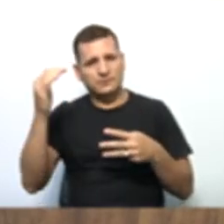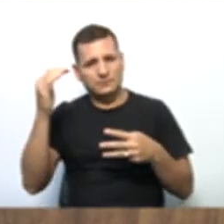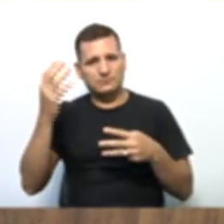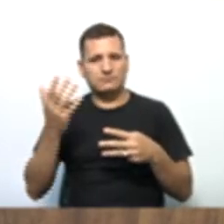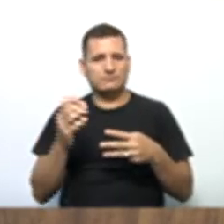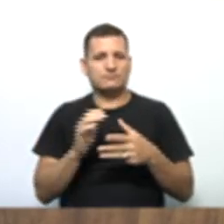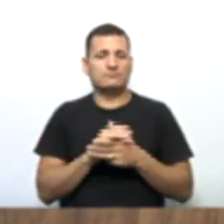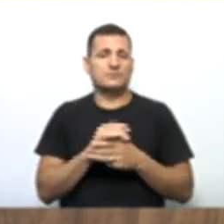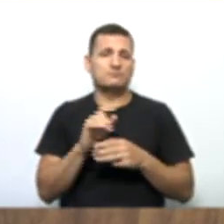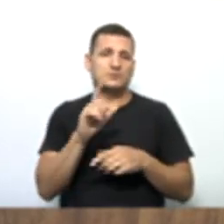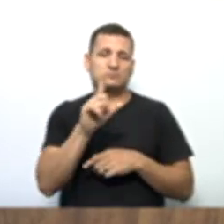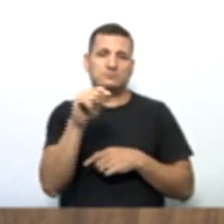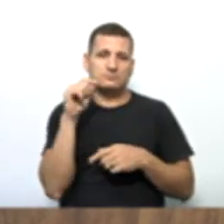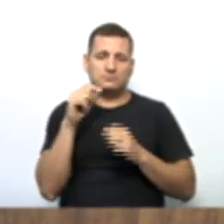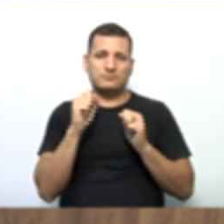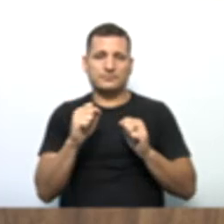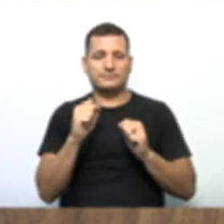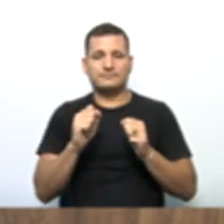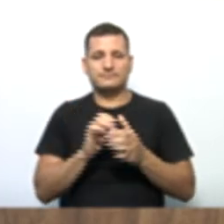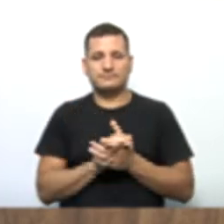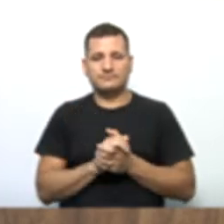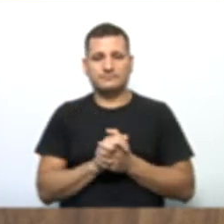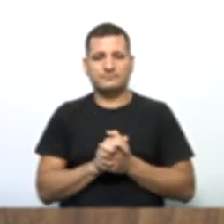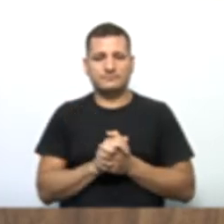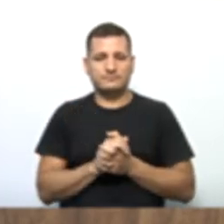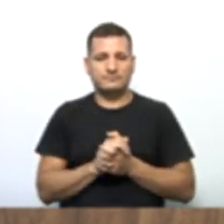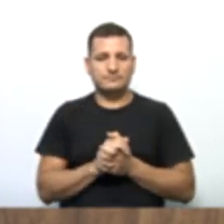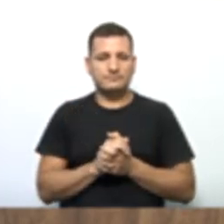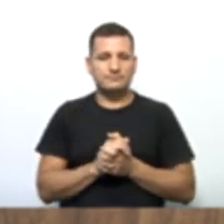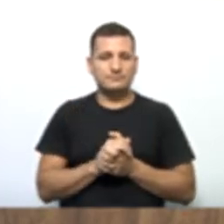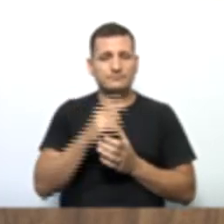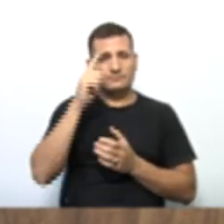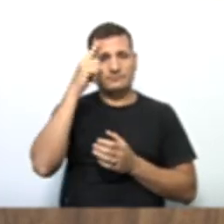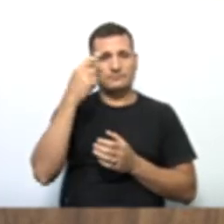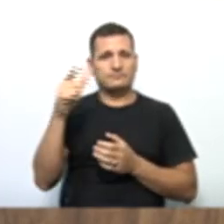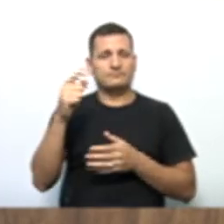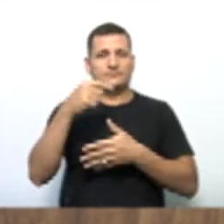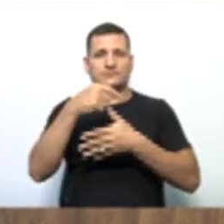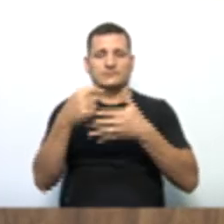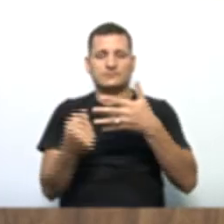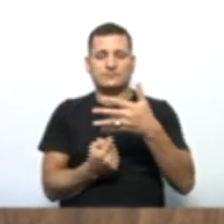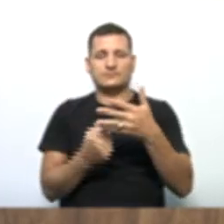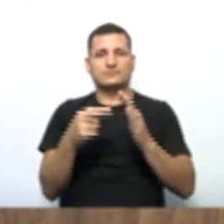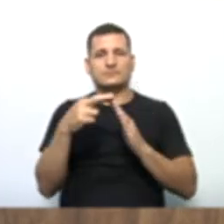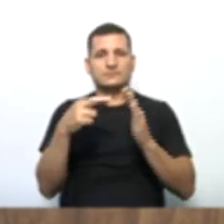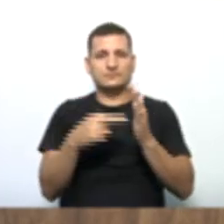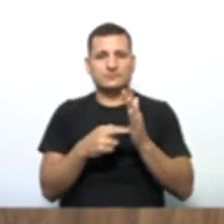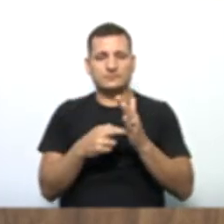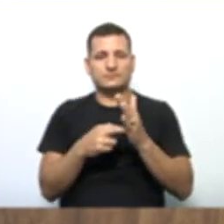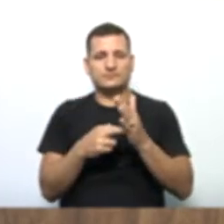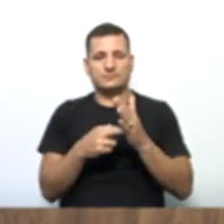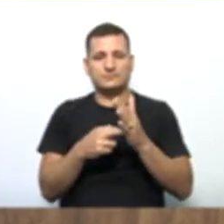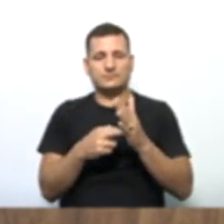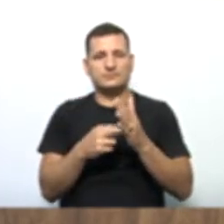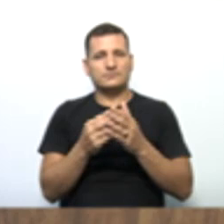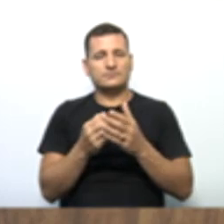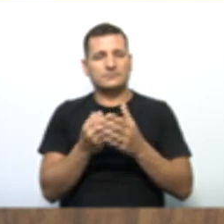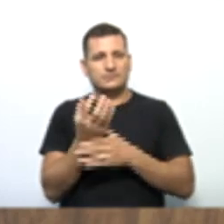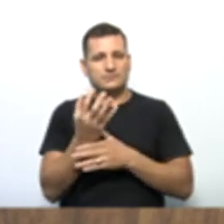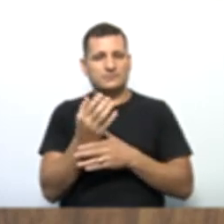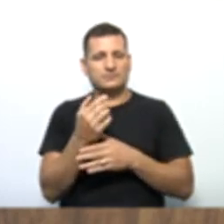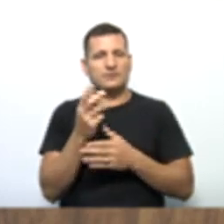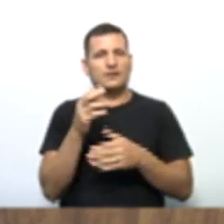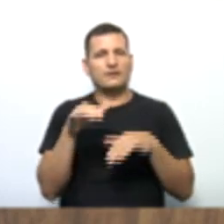um que vocês podem estar escolhendo de repente, né? E uma ideia, por exemplo, de 5 normas de conduta que vocês vão ter que criar, a gente sempre fala assim, olha, às